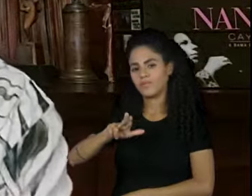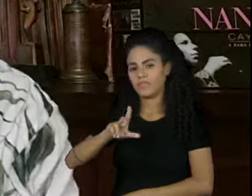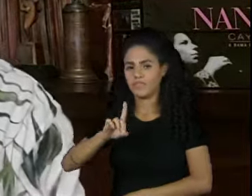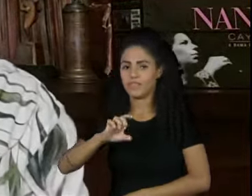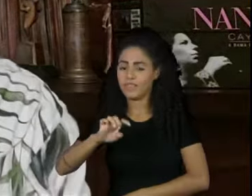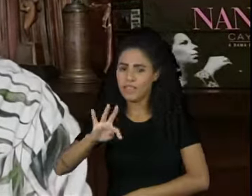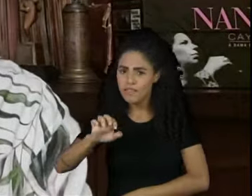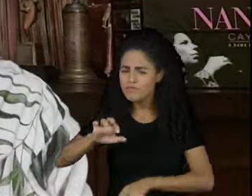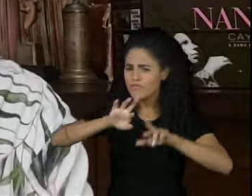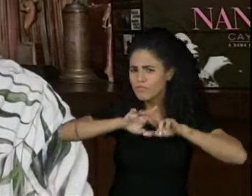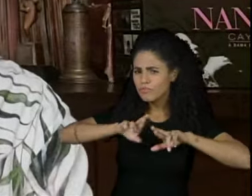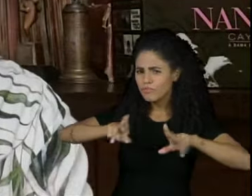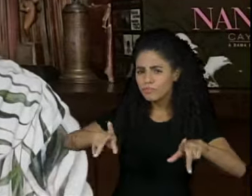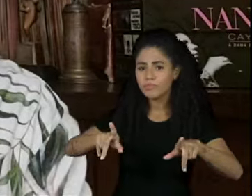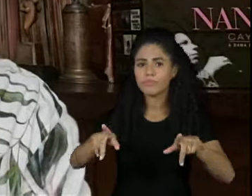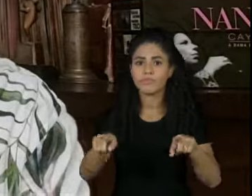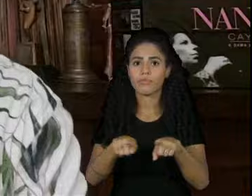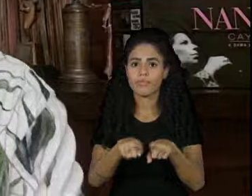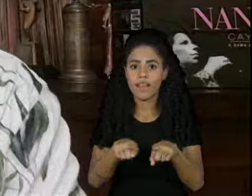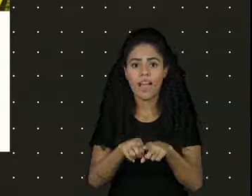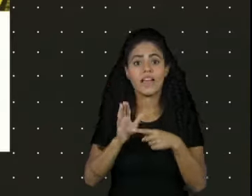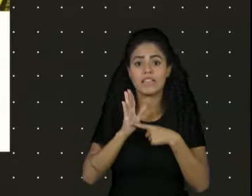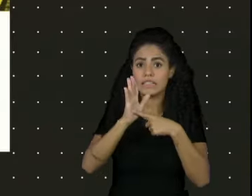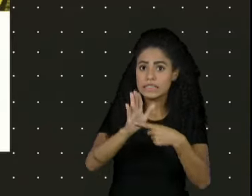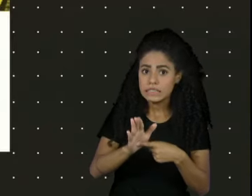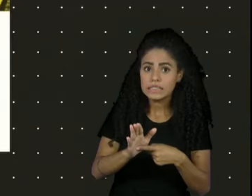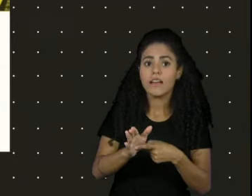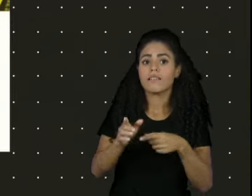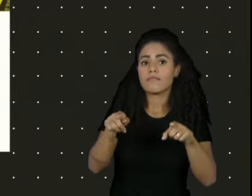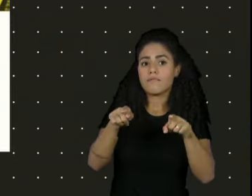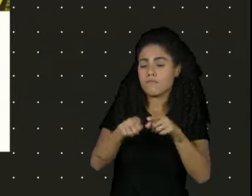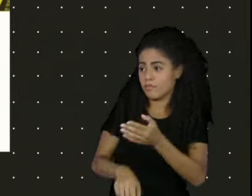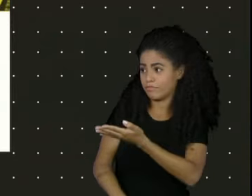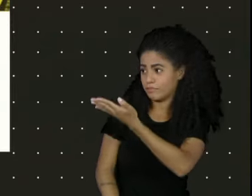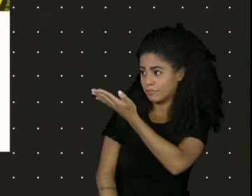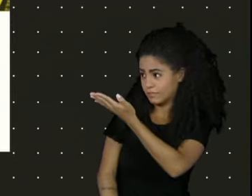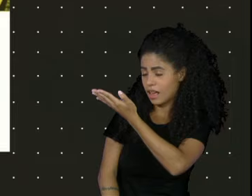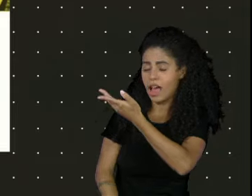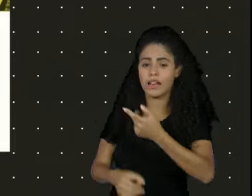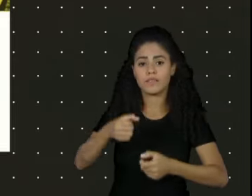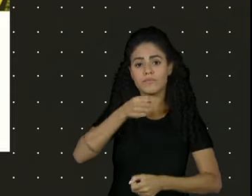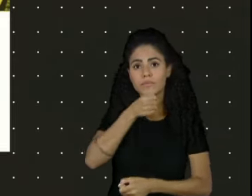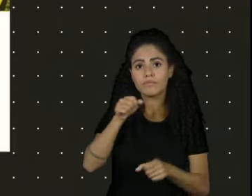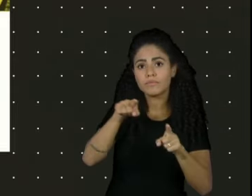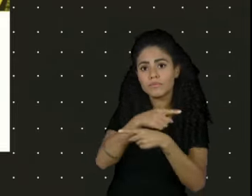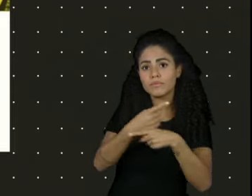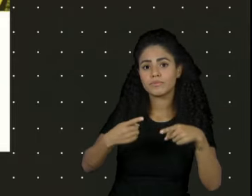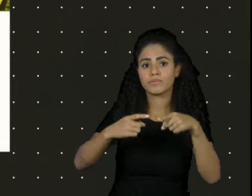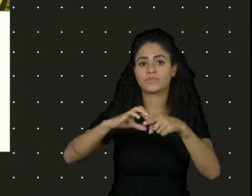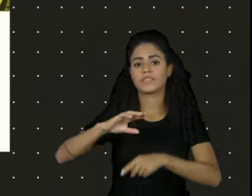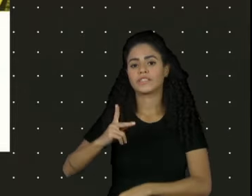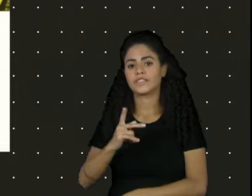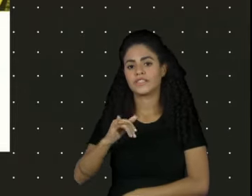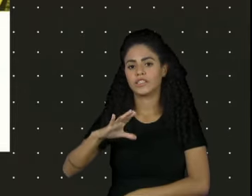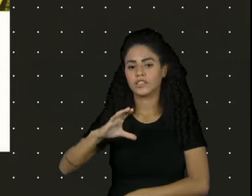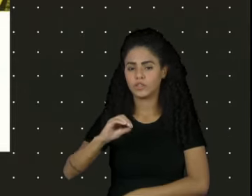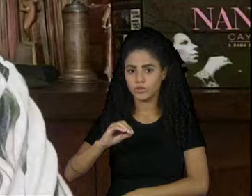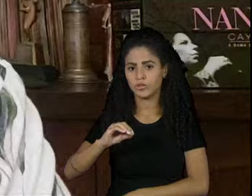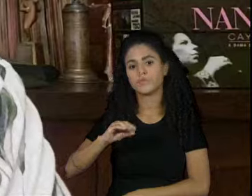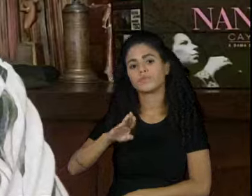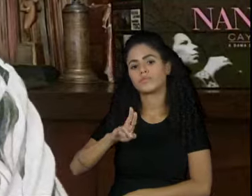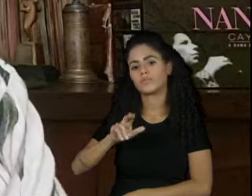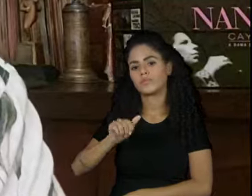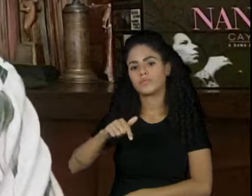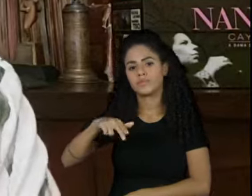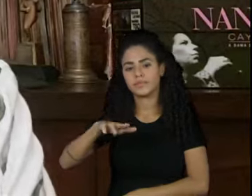super, assim, vanguarda, que foi esse aqui, cantando os Tropicalistas e o Chico Buarque, né? Que eram artistas muito visados pela ditadura